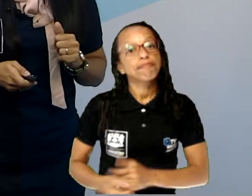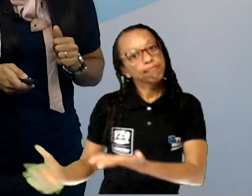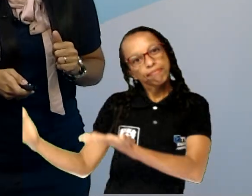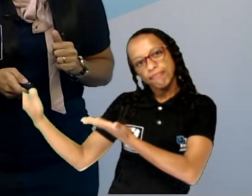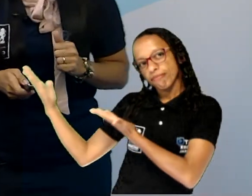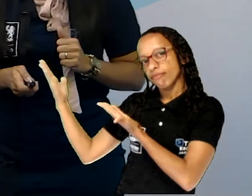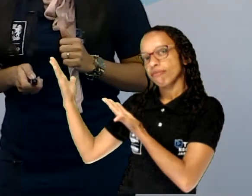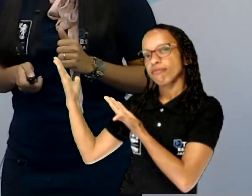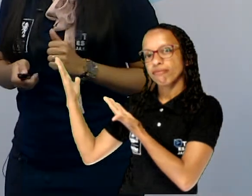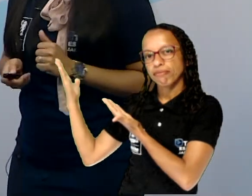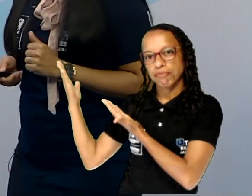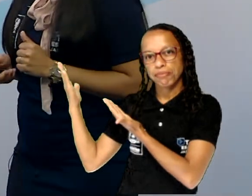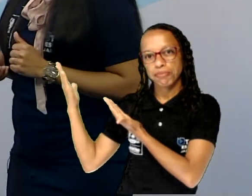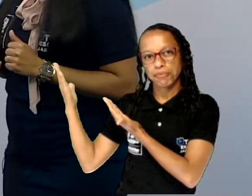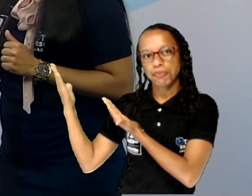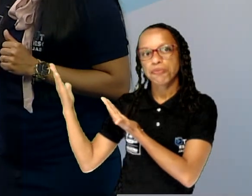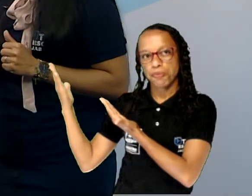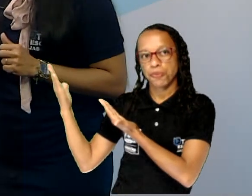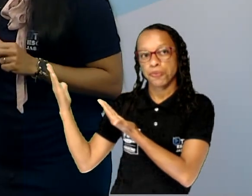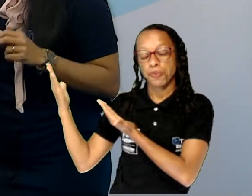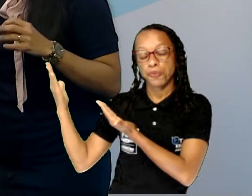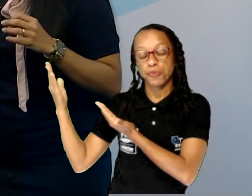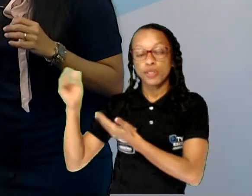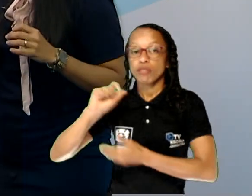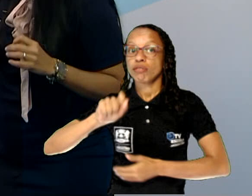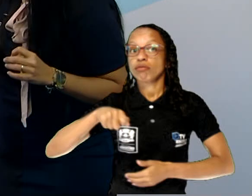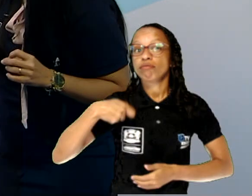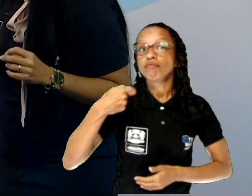Circunflexo, né? É o sinal